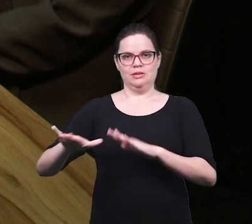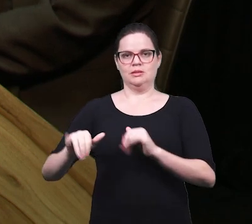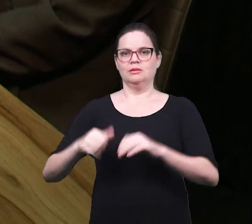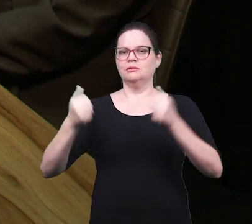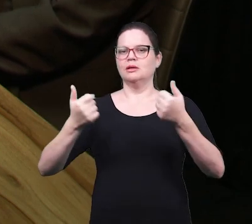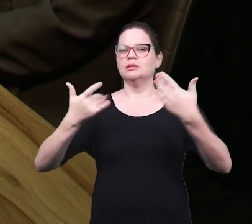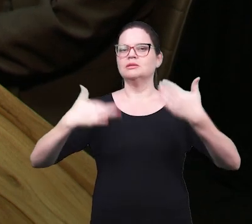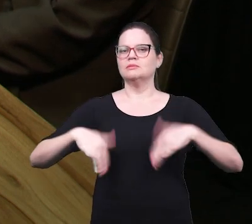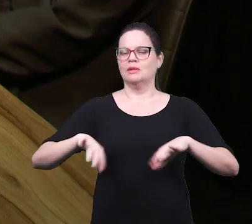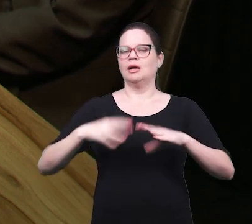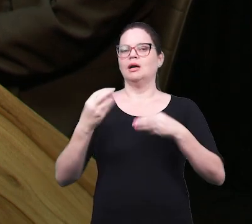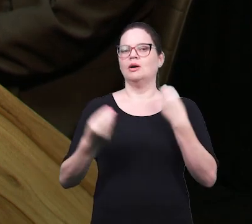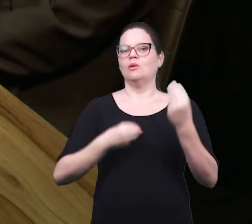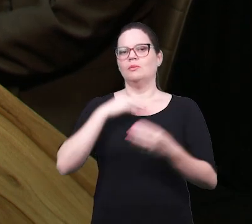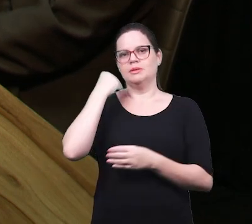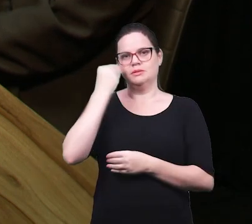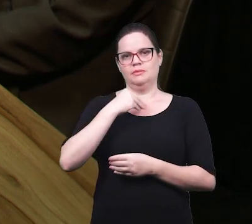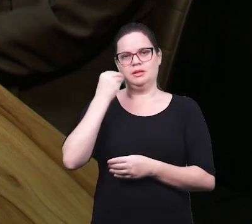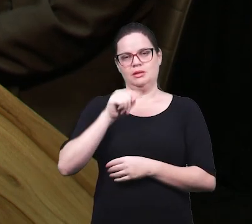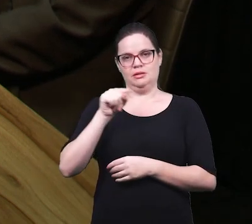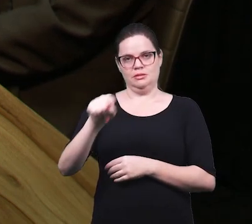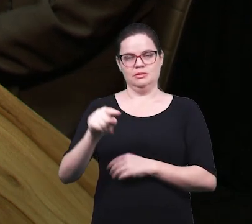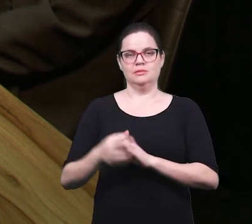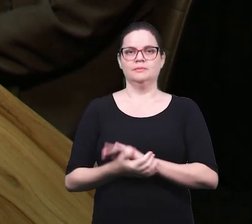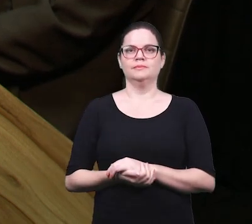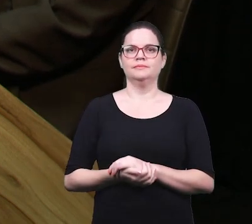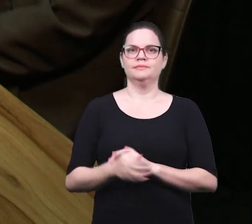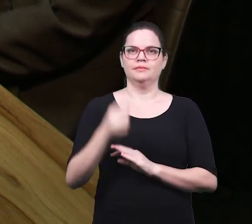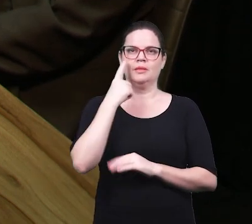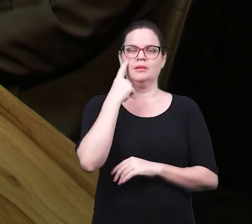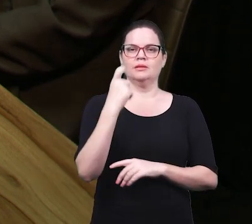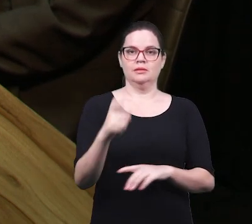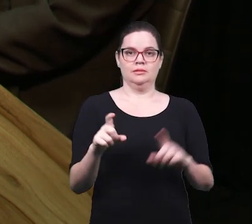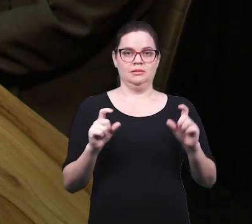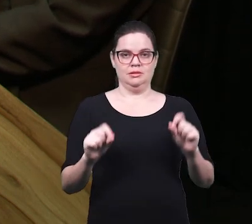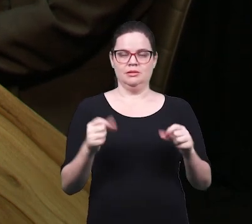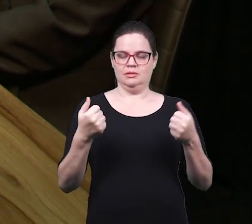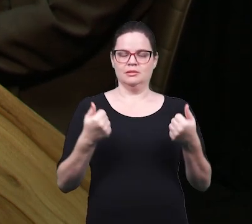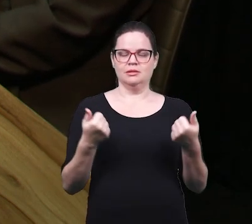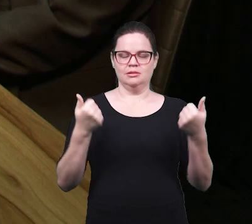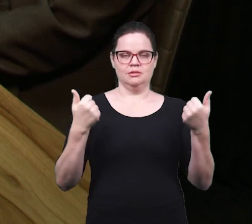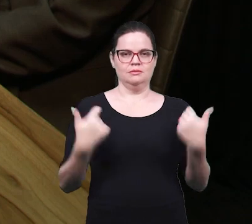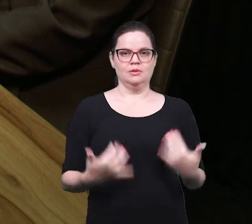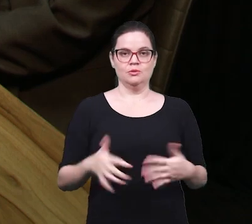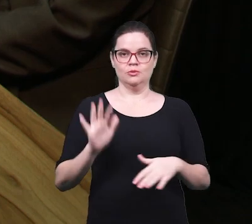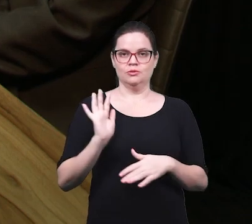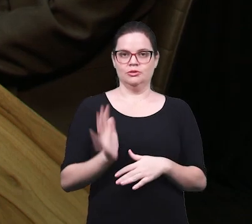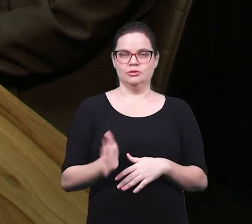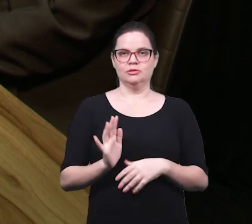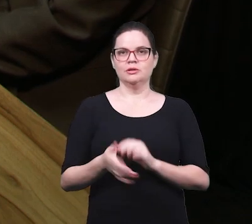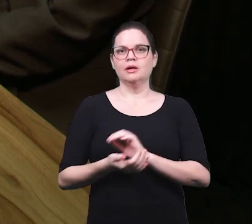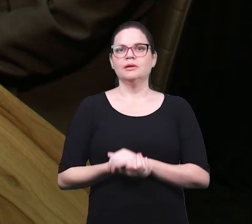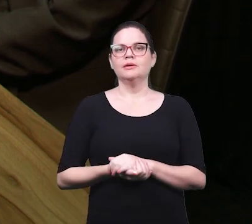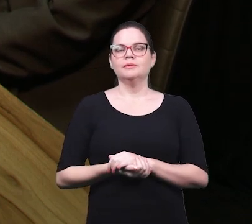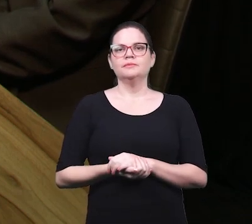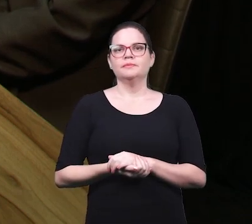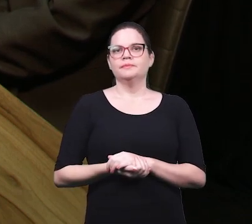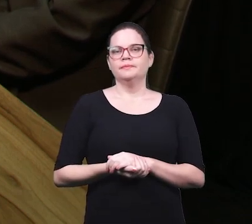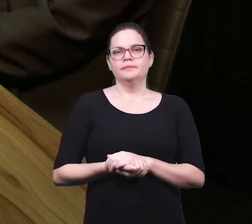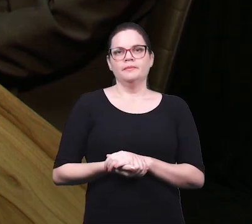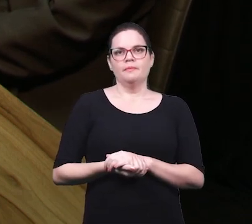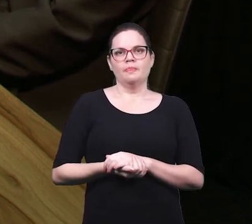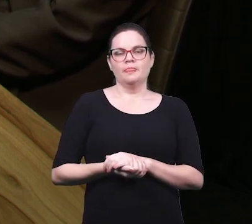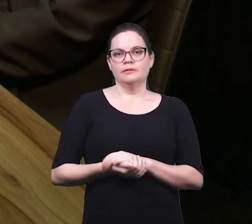sobre a experiência na casa de Potifar que José teve lá. Interessante essa colocação que